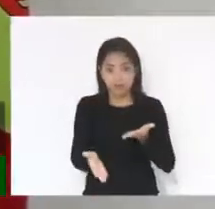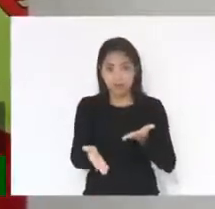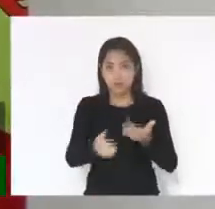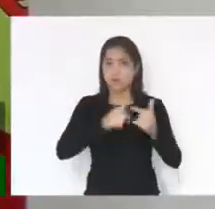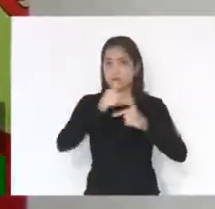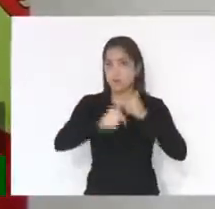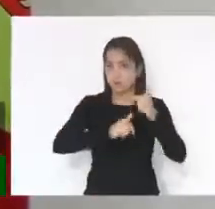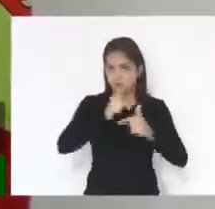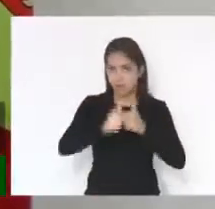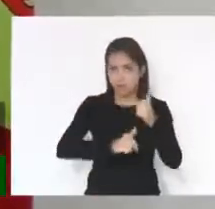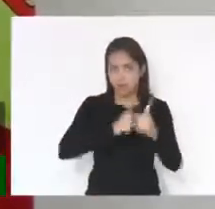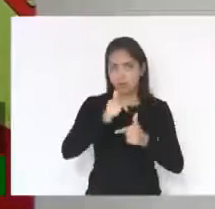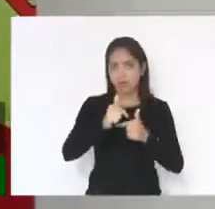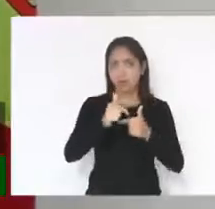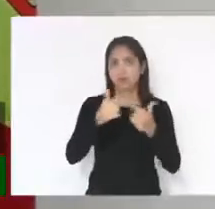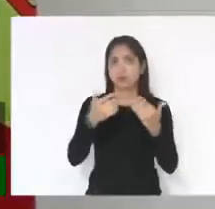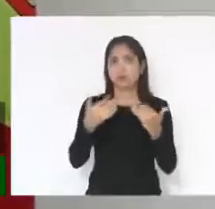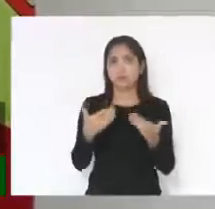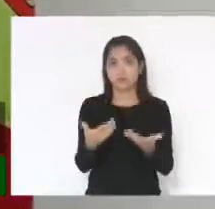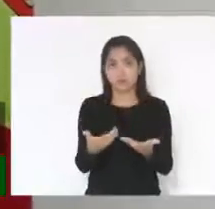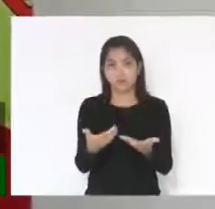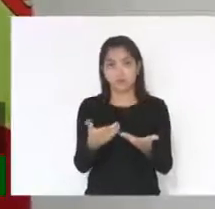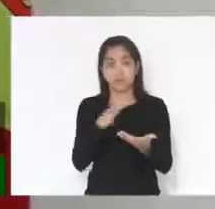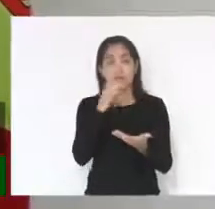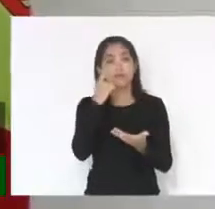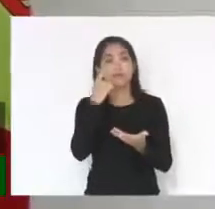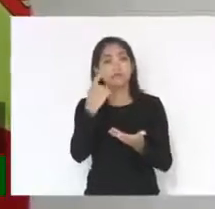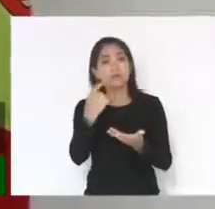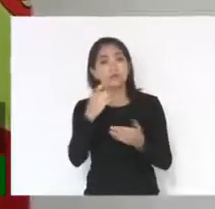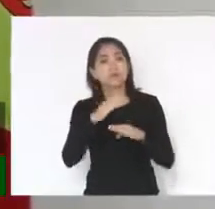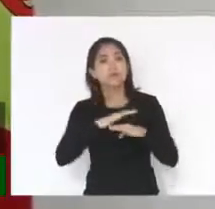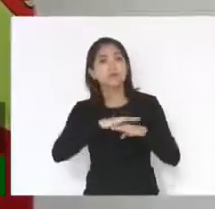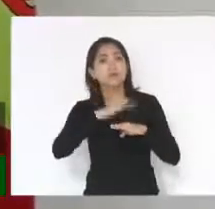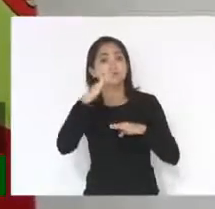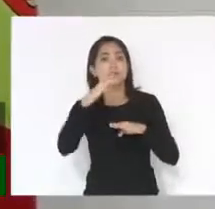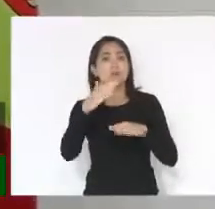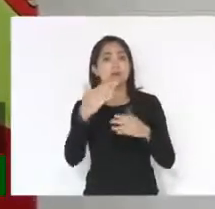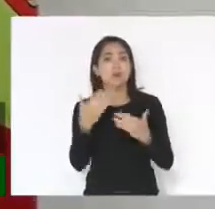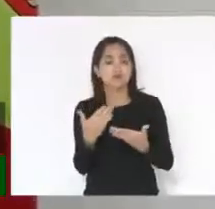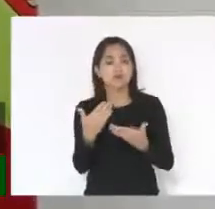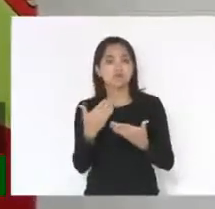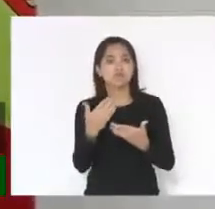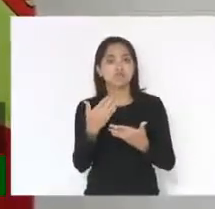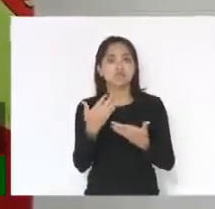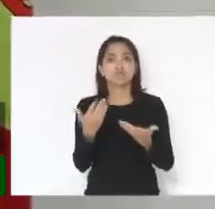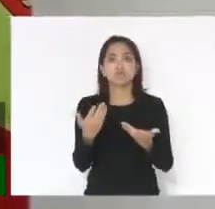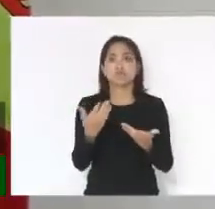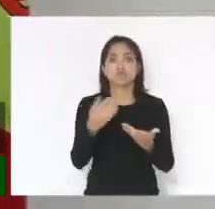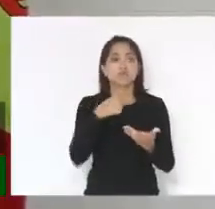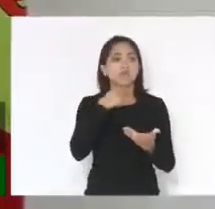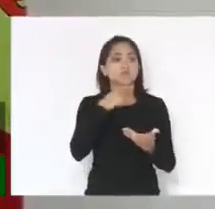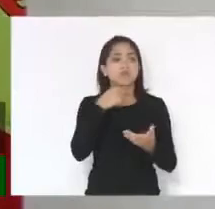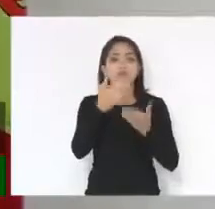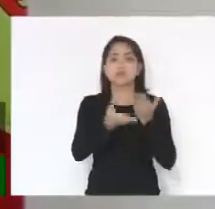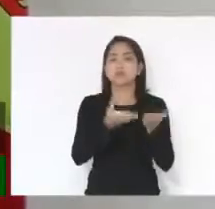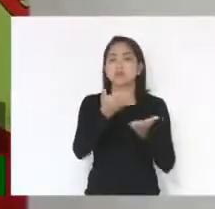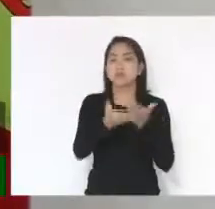empregos, mas isso ainda o que me interessa mais, é que não vão poder atender o